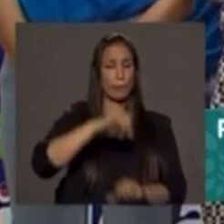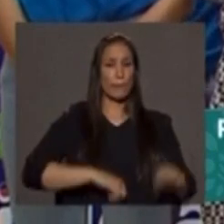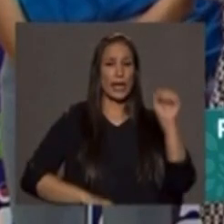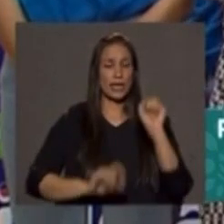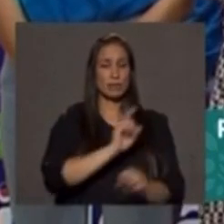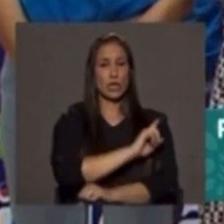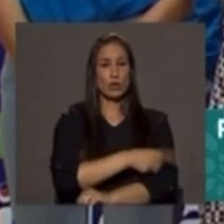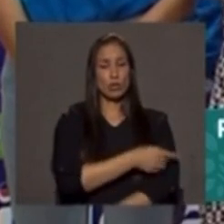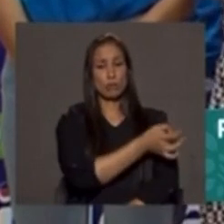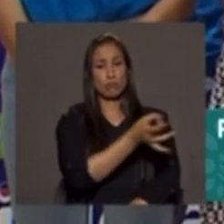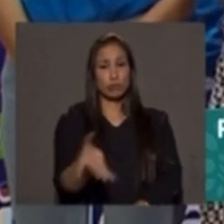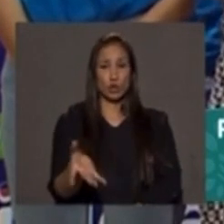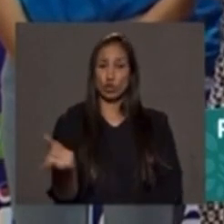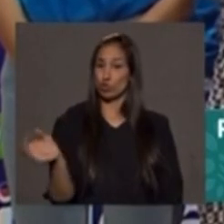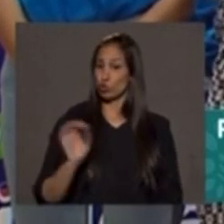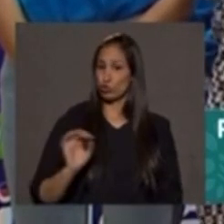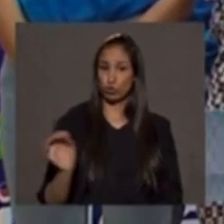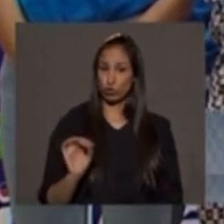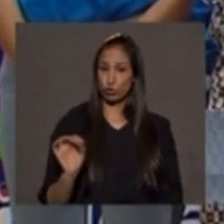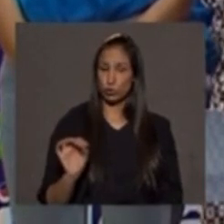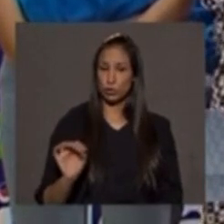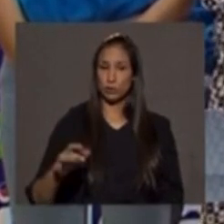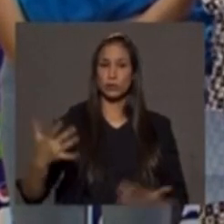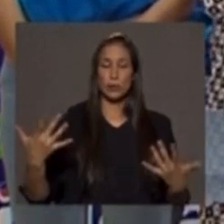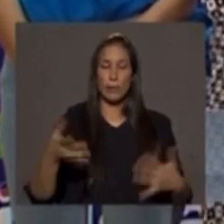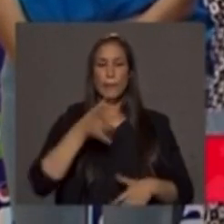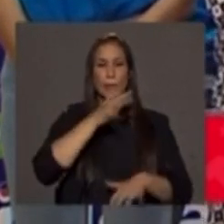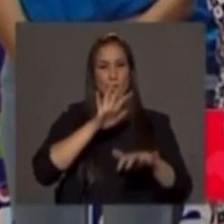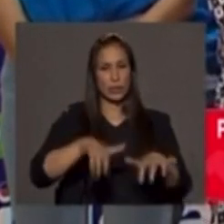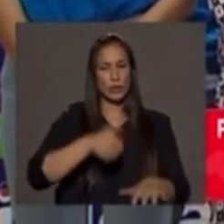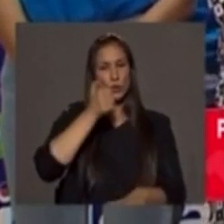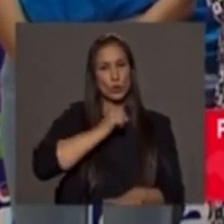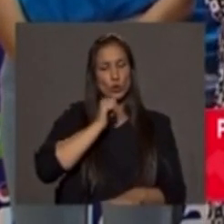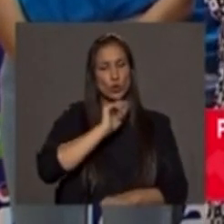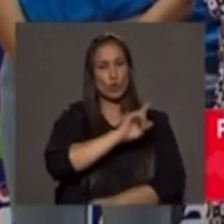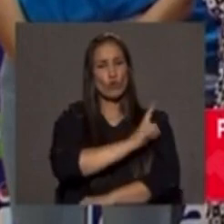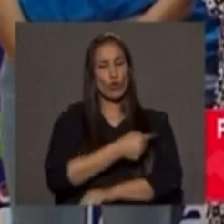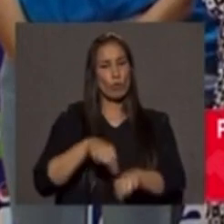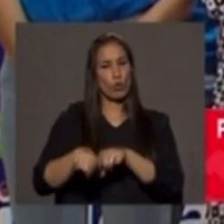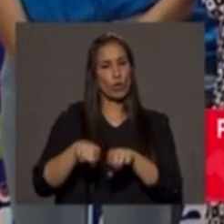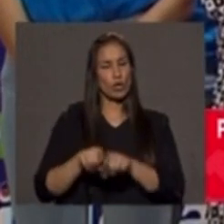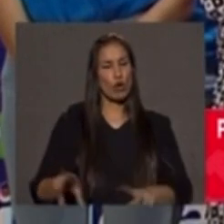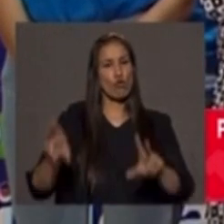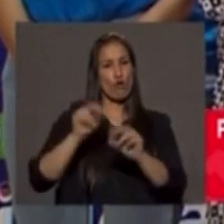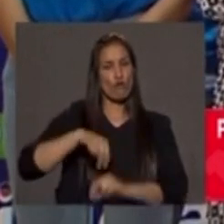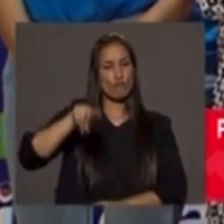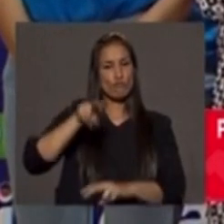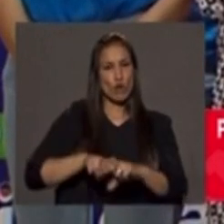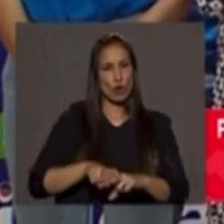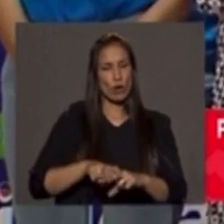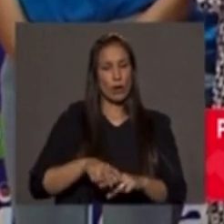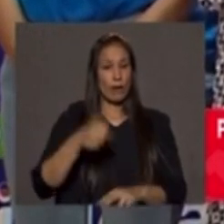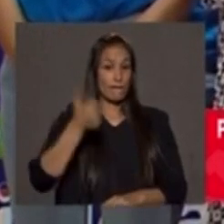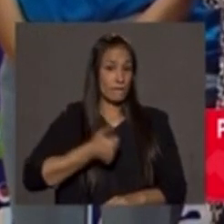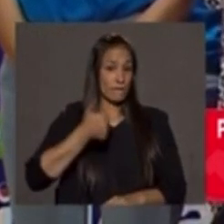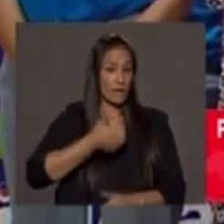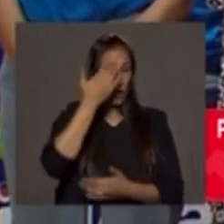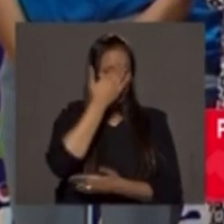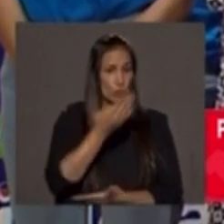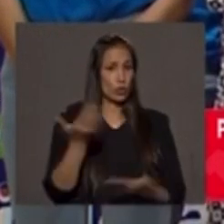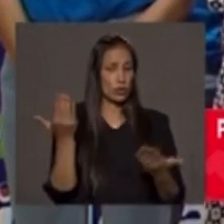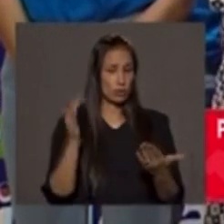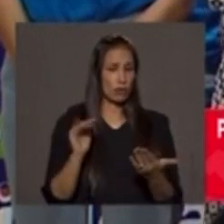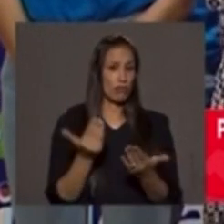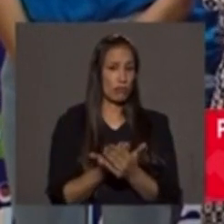absoluta. Há, neste momento, no Parlamento dos Açores, novas forças políticas, o que é salutar para a democracia. E na noite